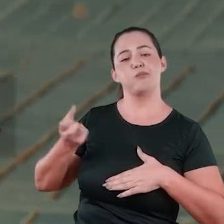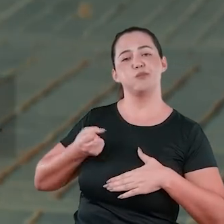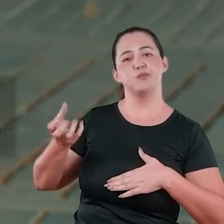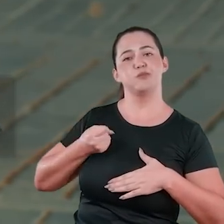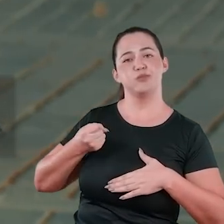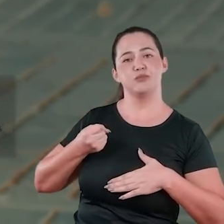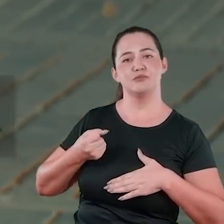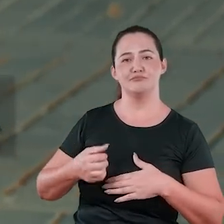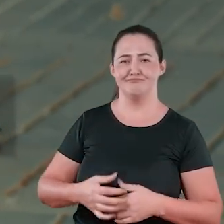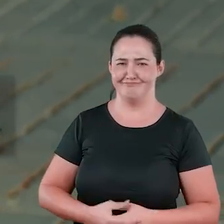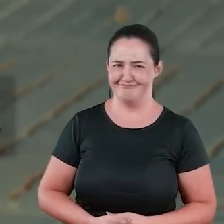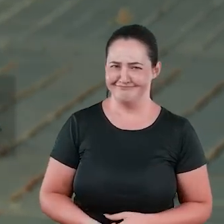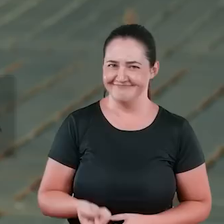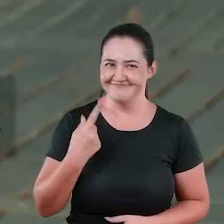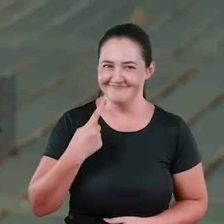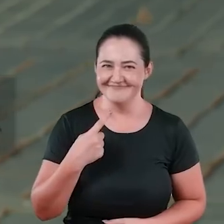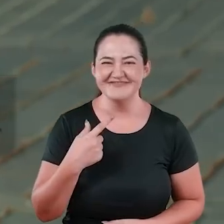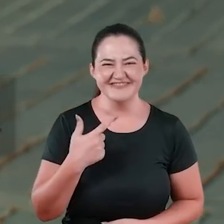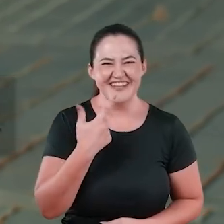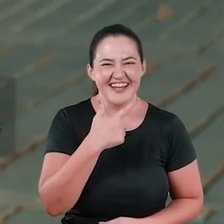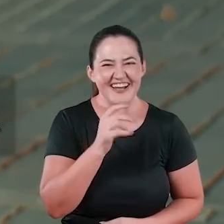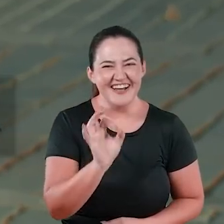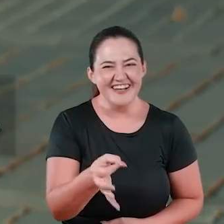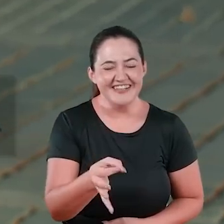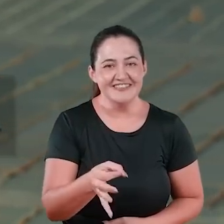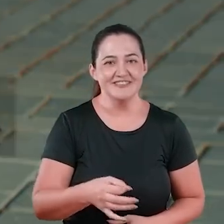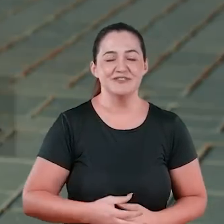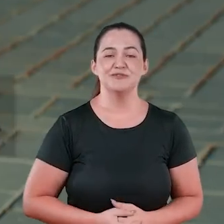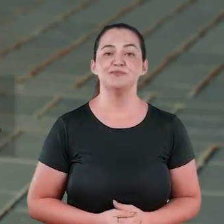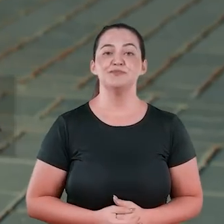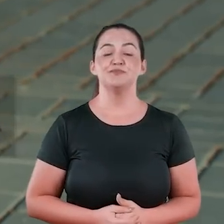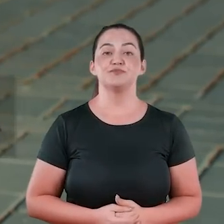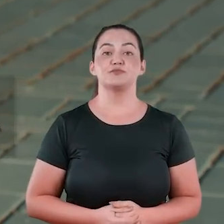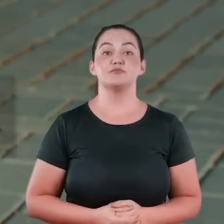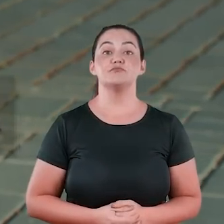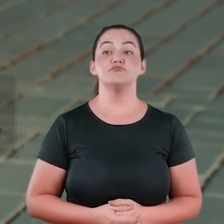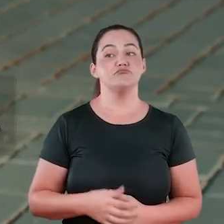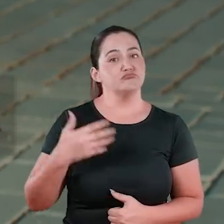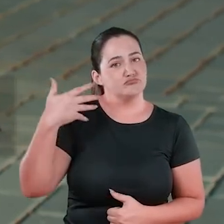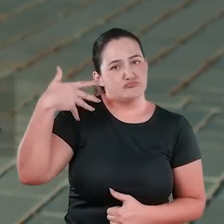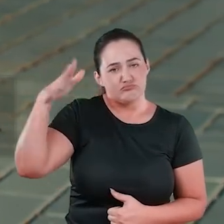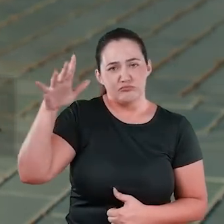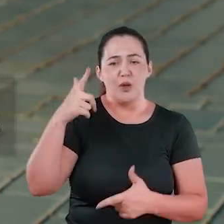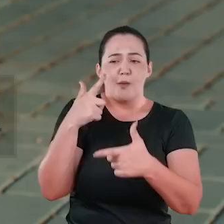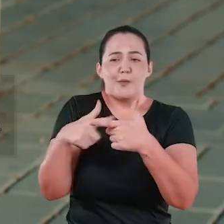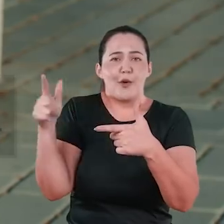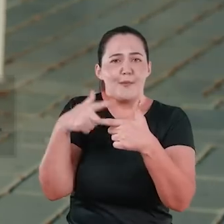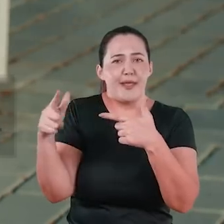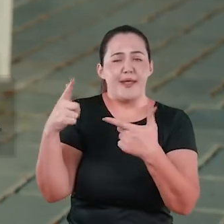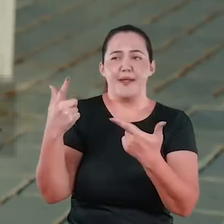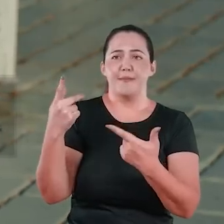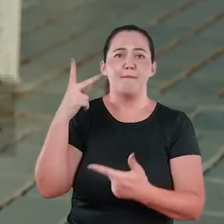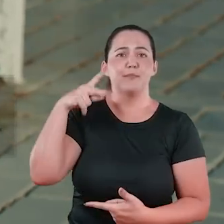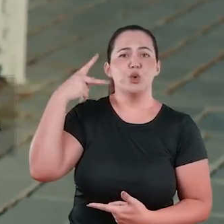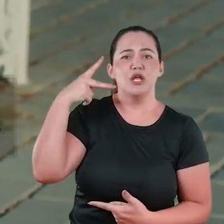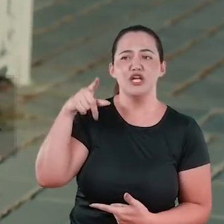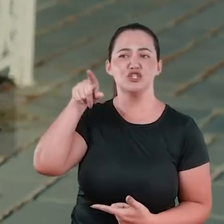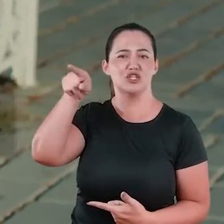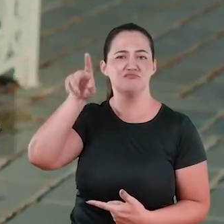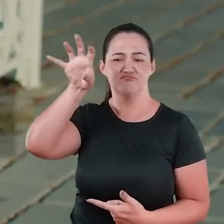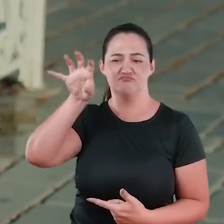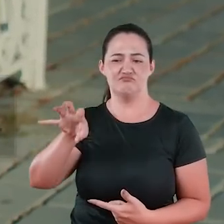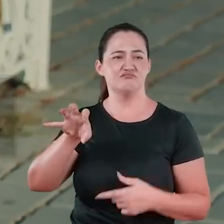plantando batatas. Só para você entender um pouco o quadro. E ele deixou a briga política para os 4 ali, que ficavam